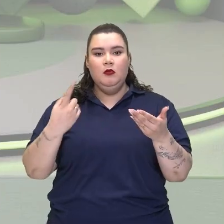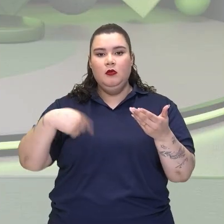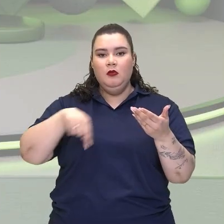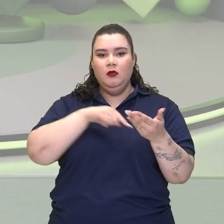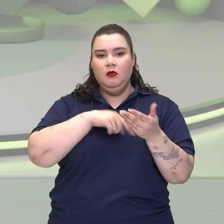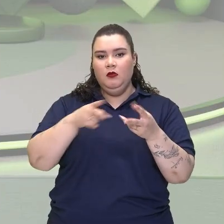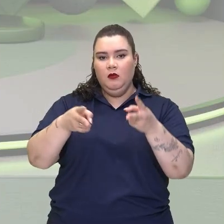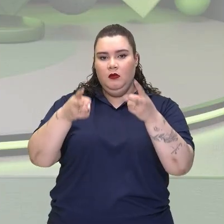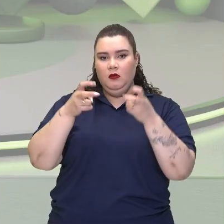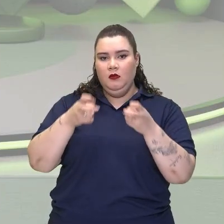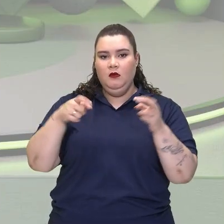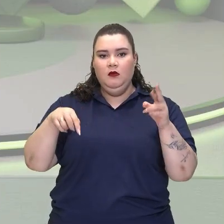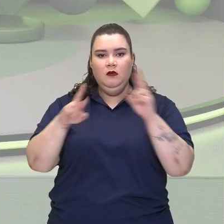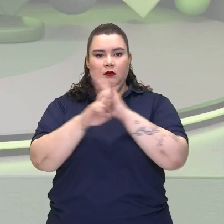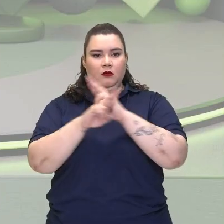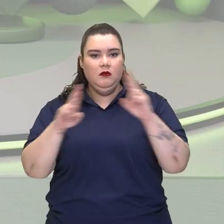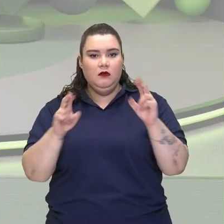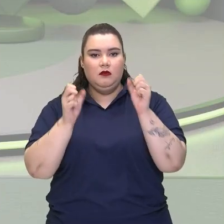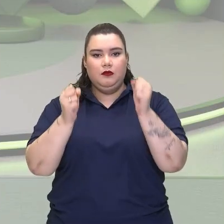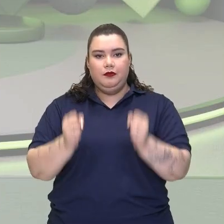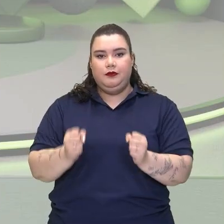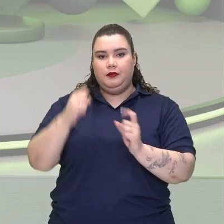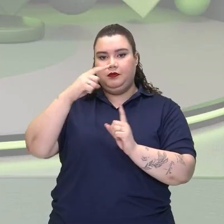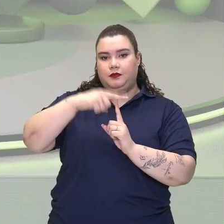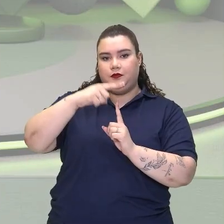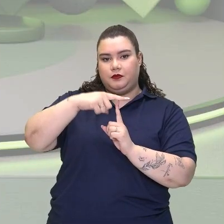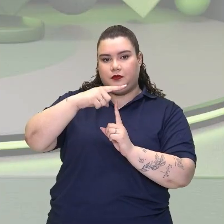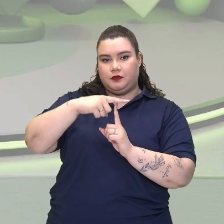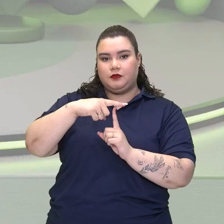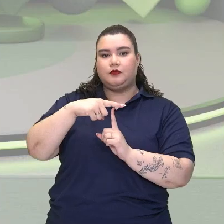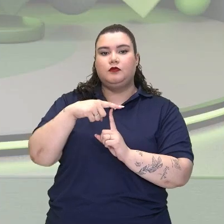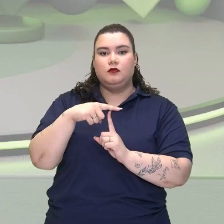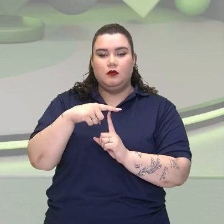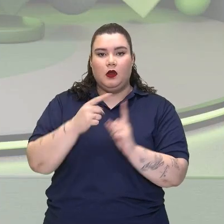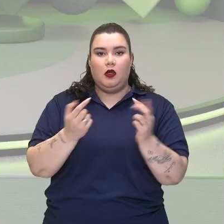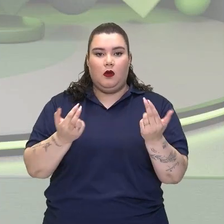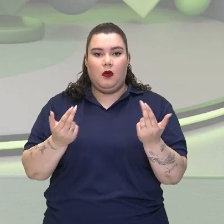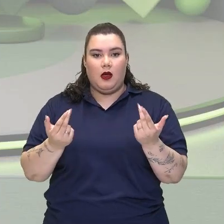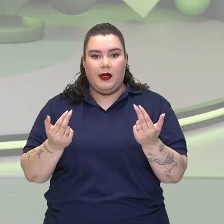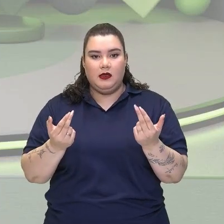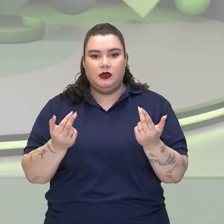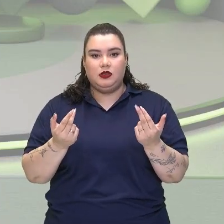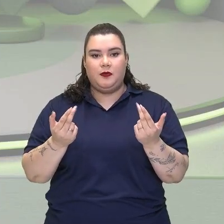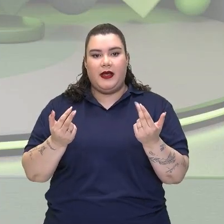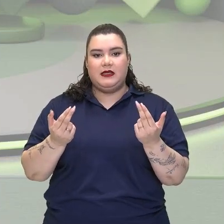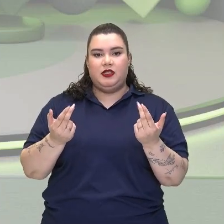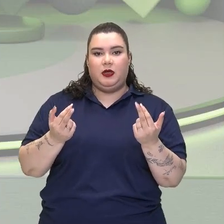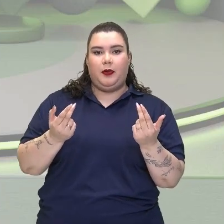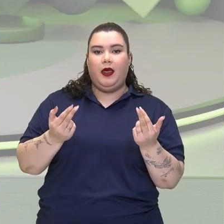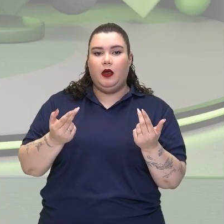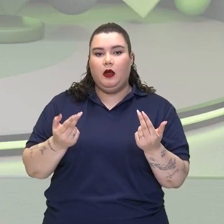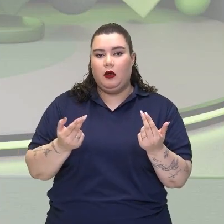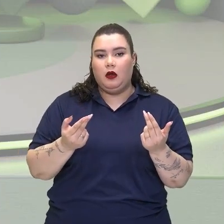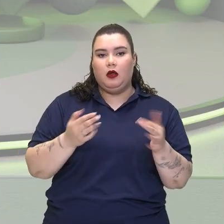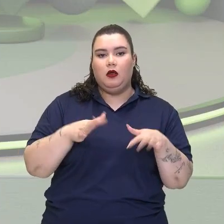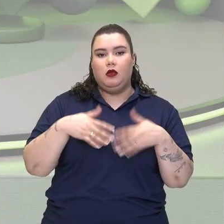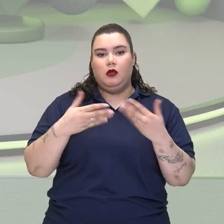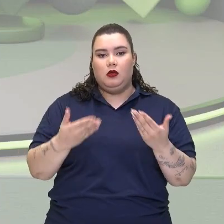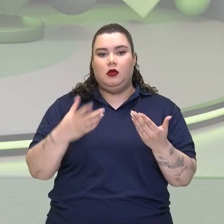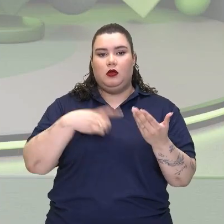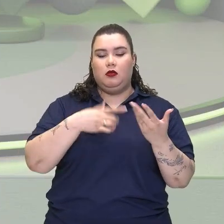observou, essas relações podem ser de espécies ali, iguais, que estão ali naquele ambiente,